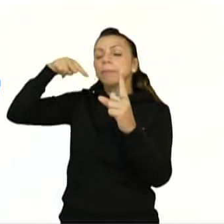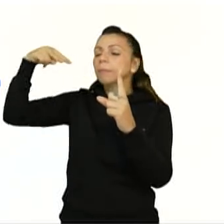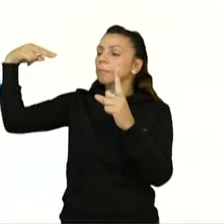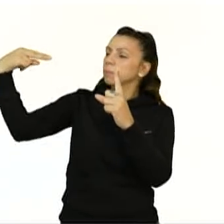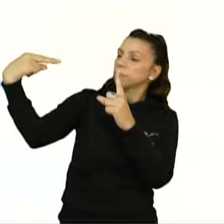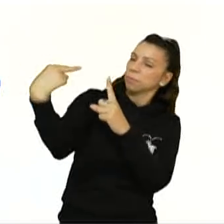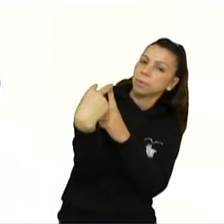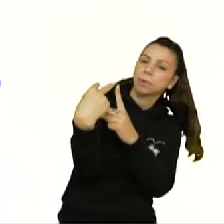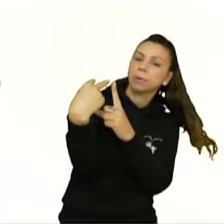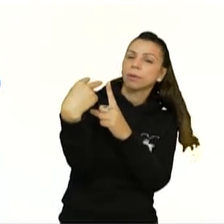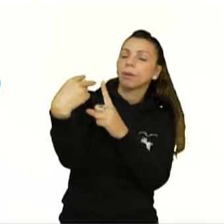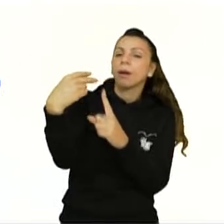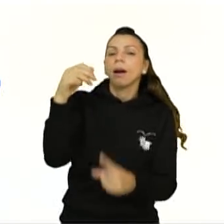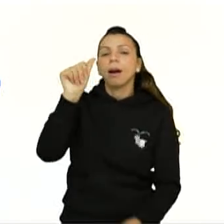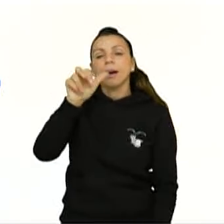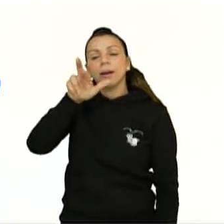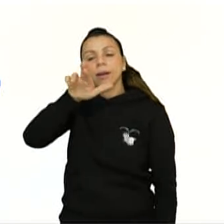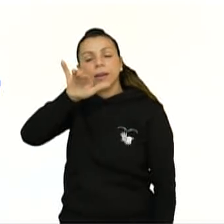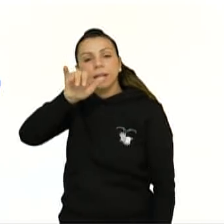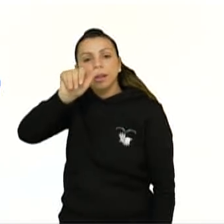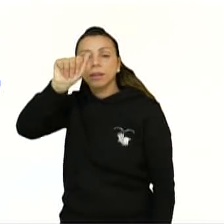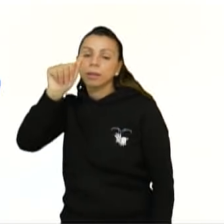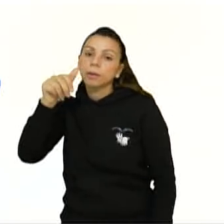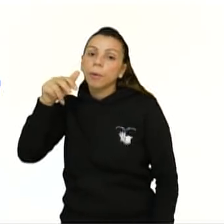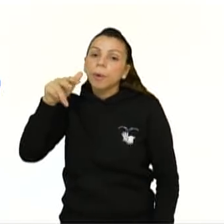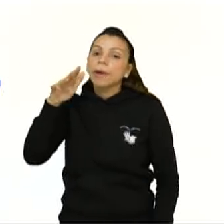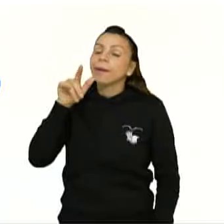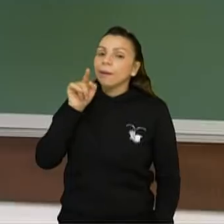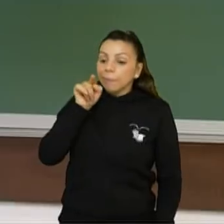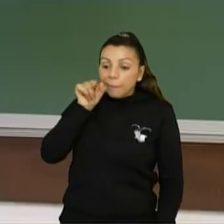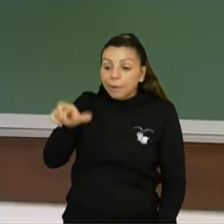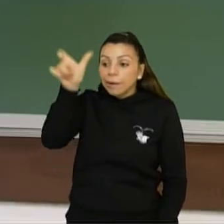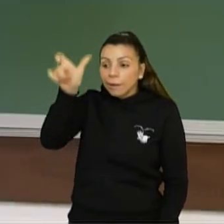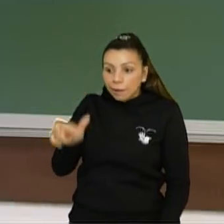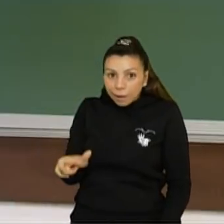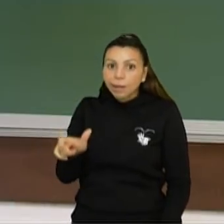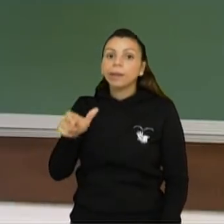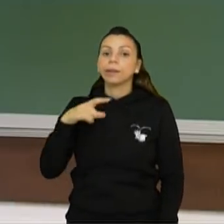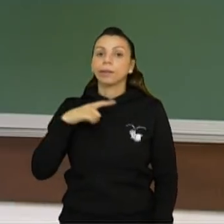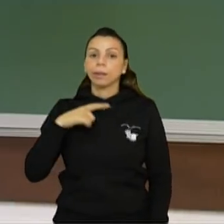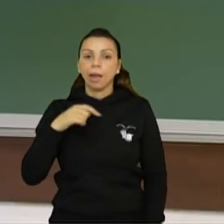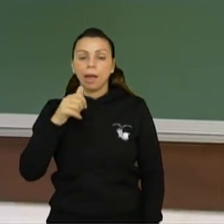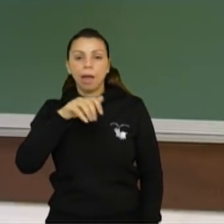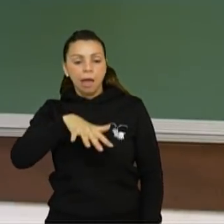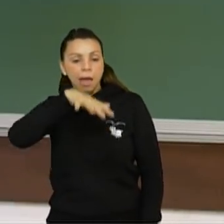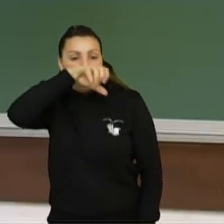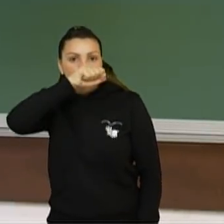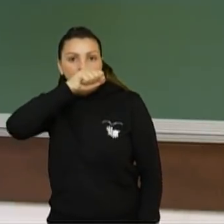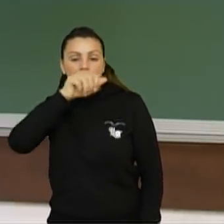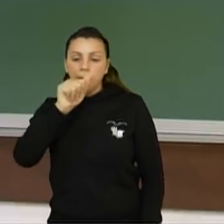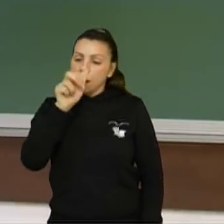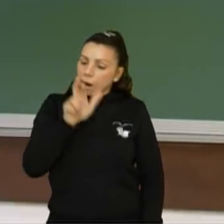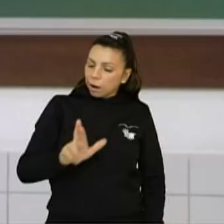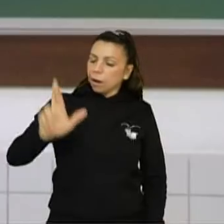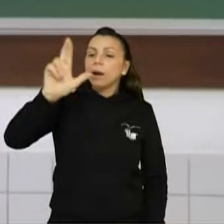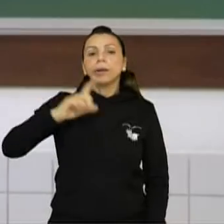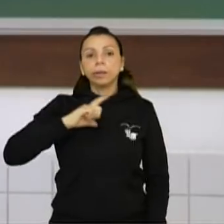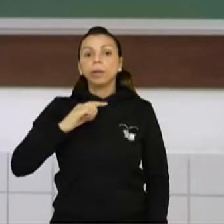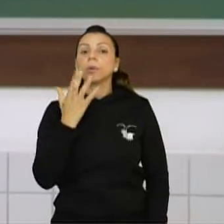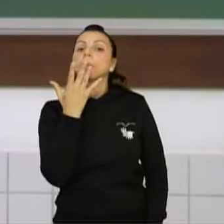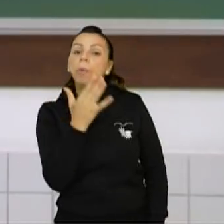seguinte: para ele o ar tem cor e a cor desse ar é azul. Mas peraí, professor, como assim? Como